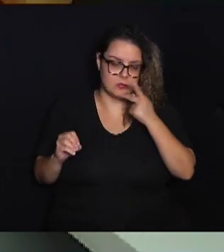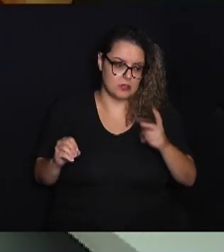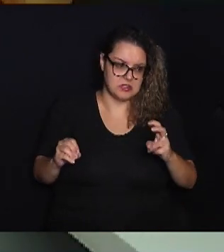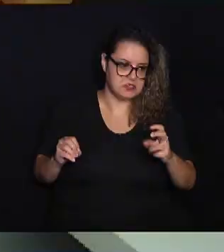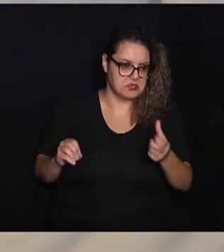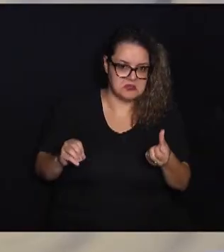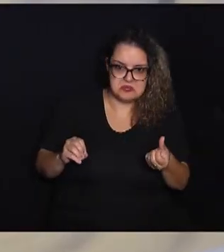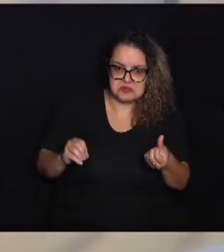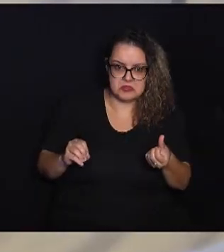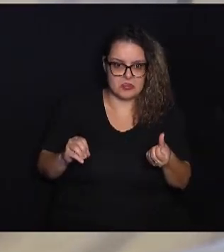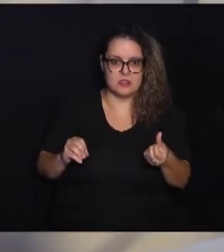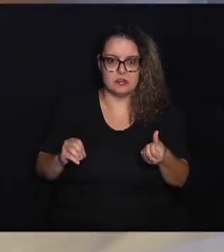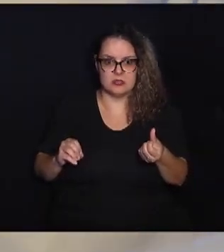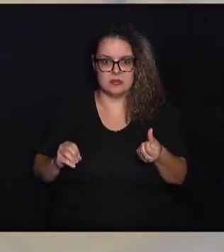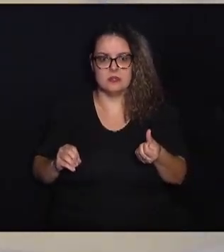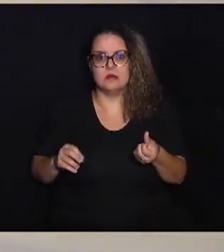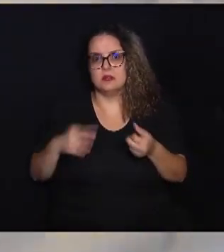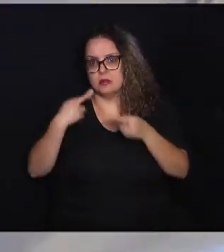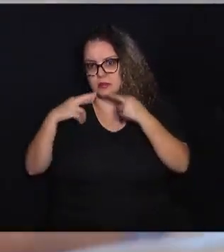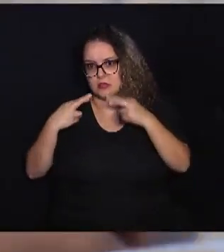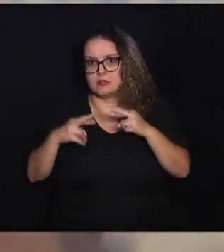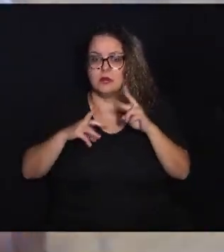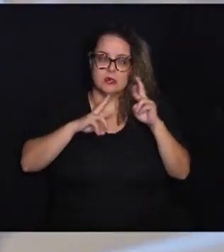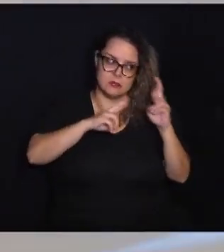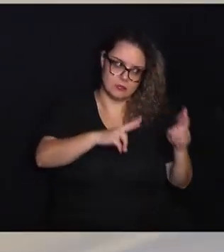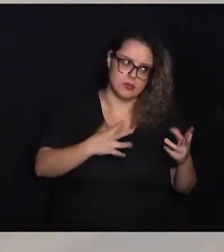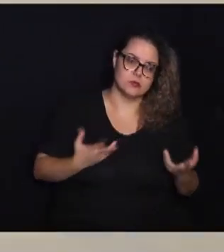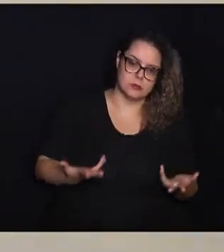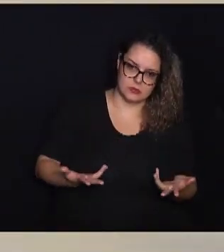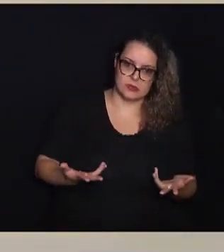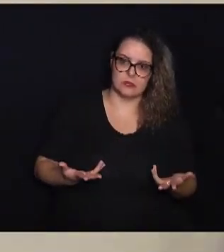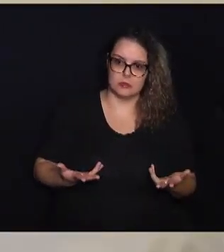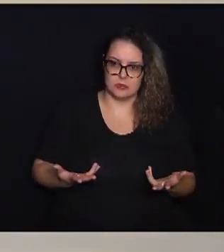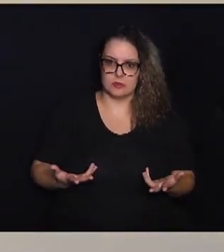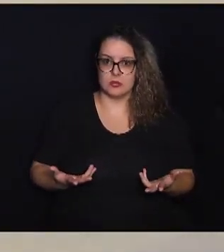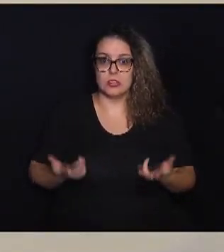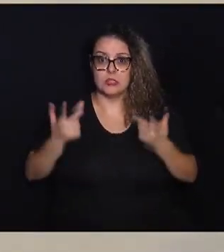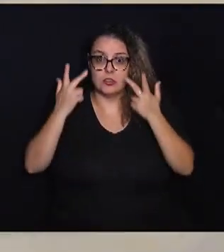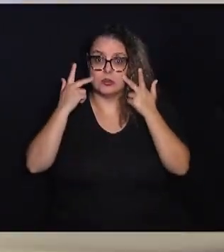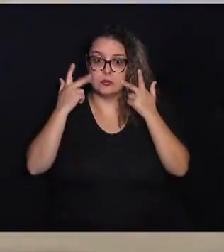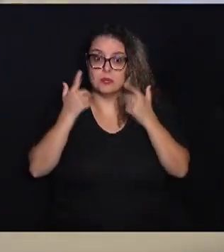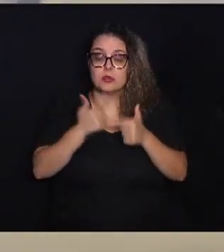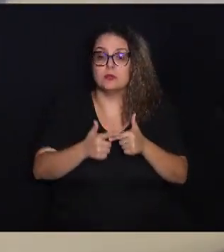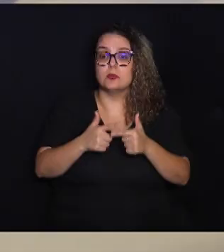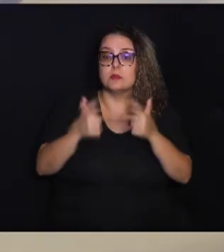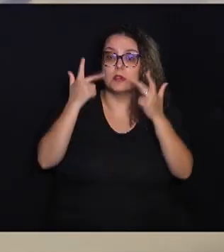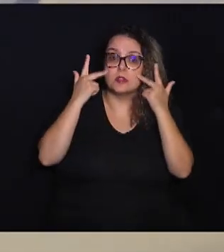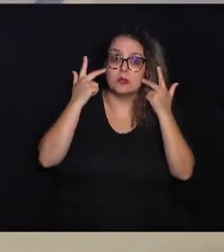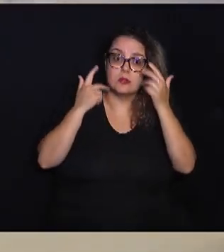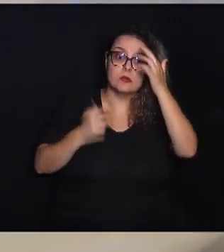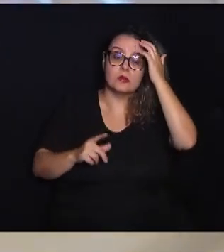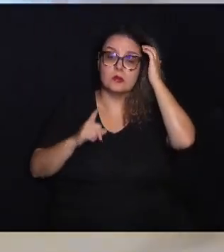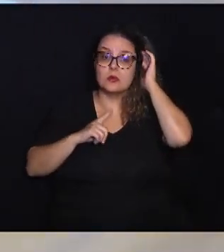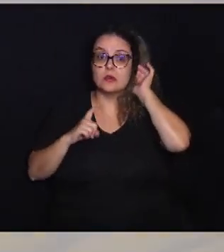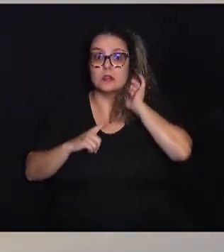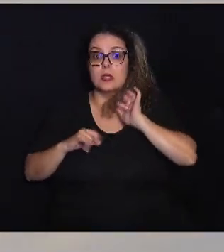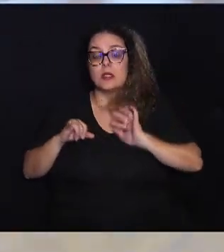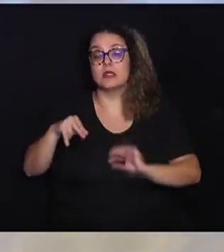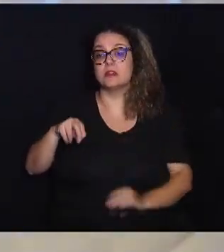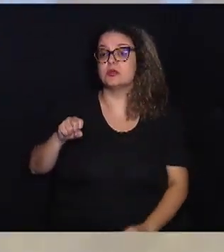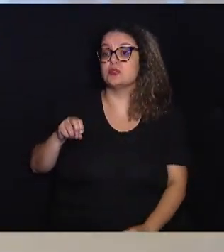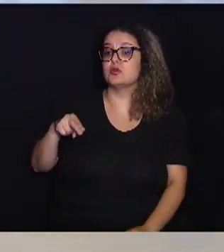6, pelo menos, vão queixar alguma coisa do sono, né? Sendo que geralmente os problemas mais comuns que a gente pega são insônia,